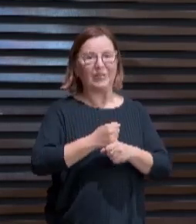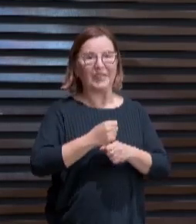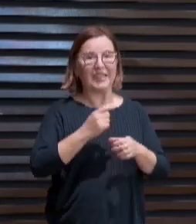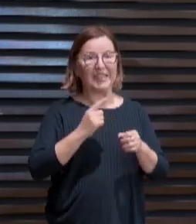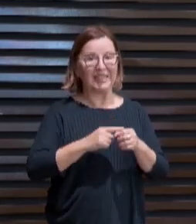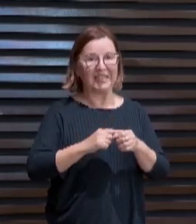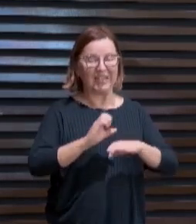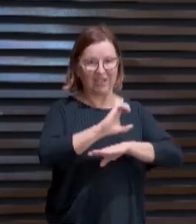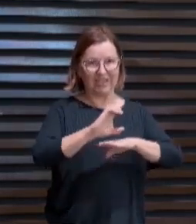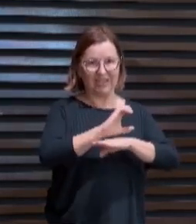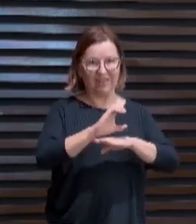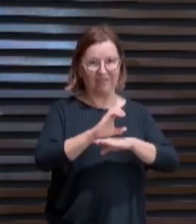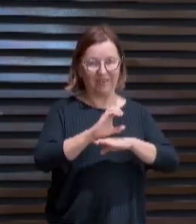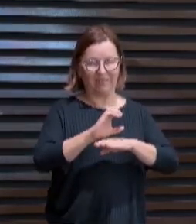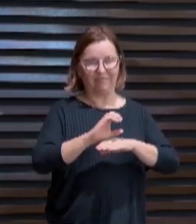capital da Ásia Menor.